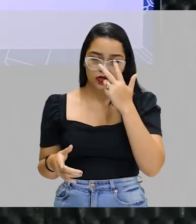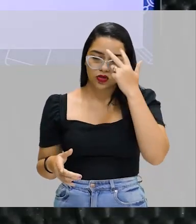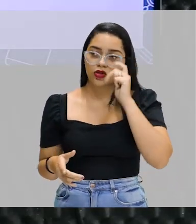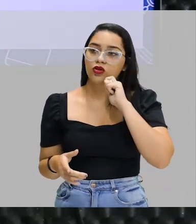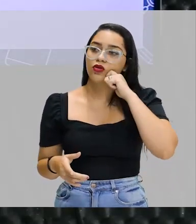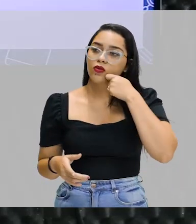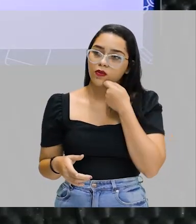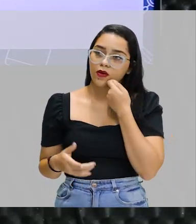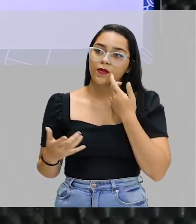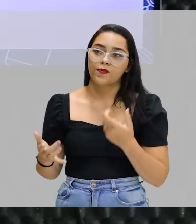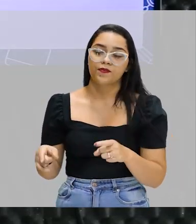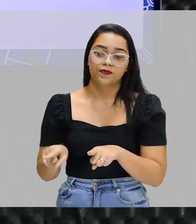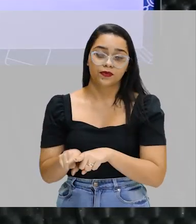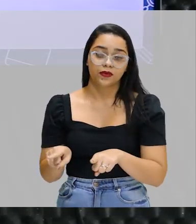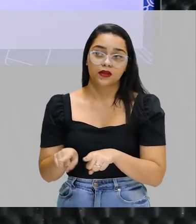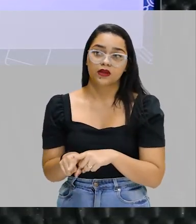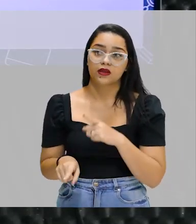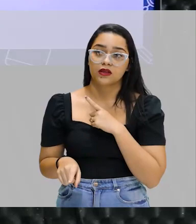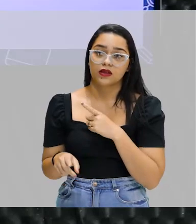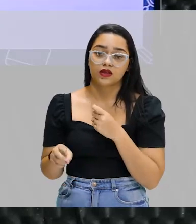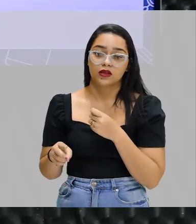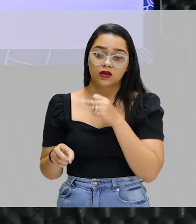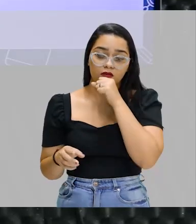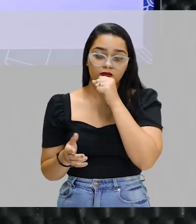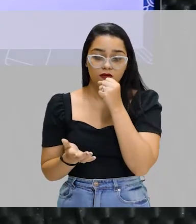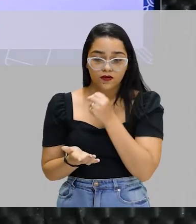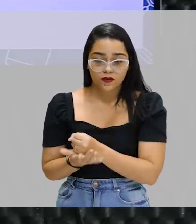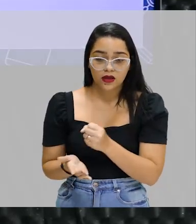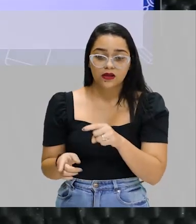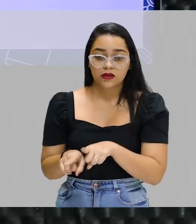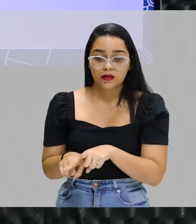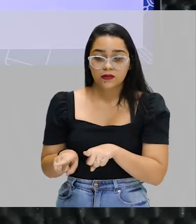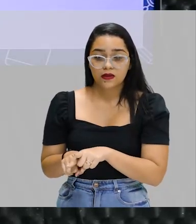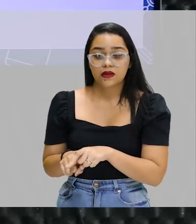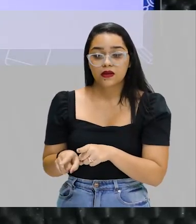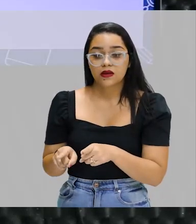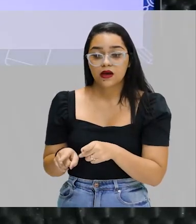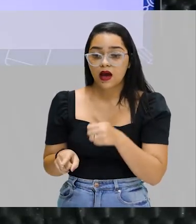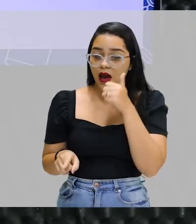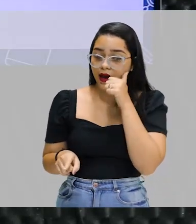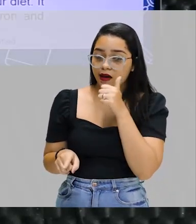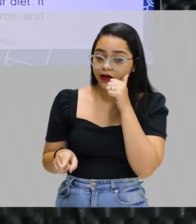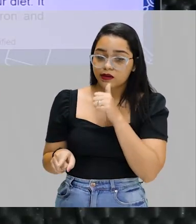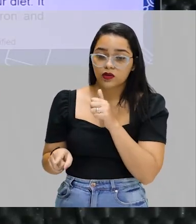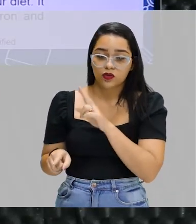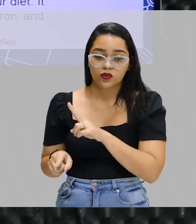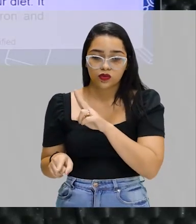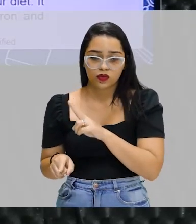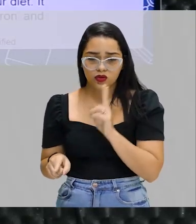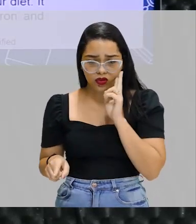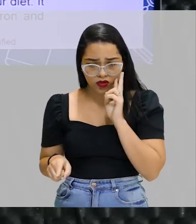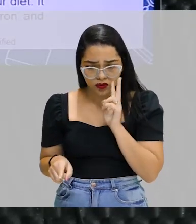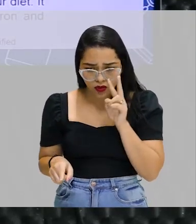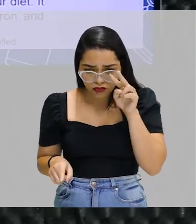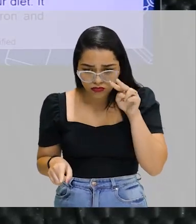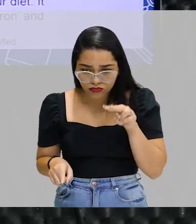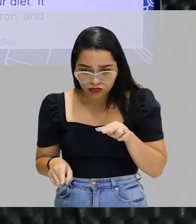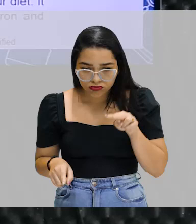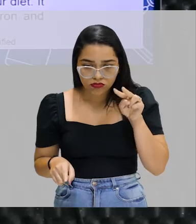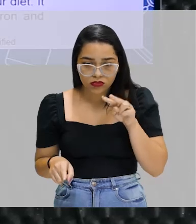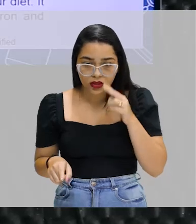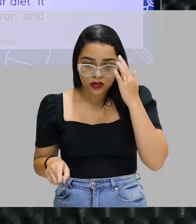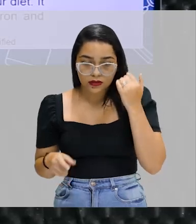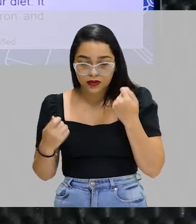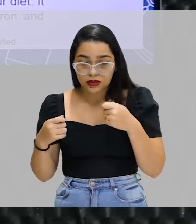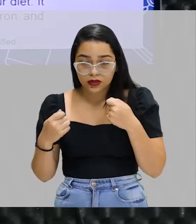pão, considerando o Velho Testamento e considerando tarefa feminina. A gente volta para o texto agora. Eu sei que eu